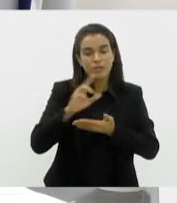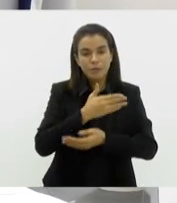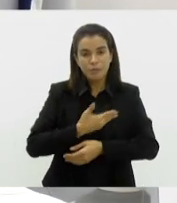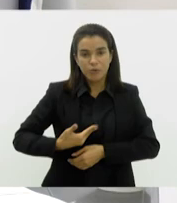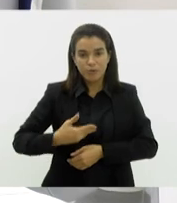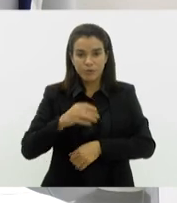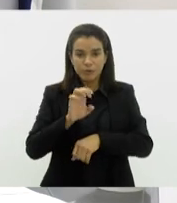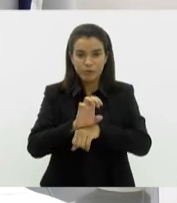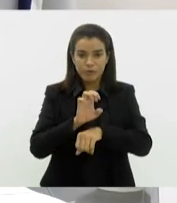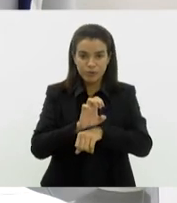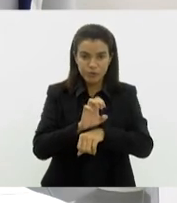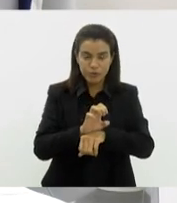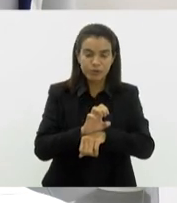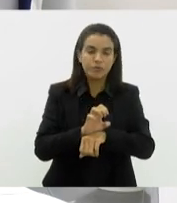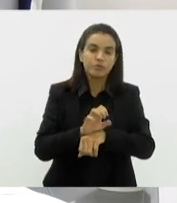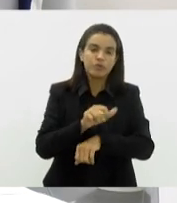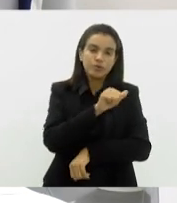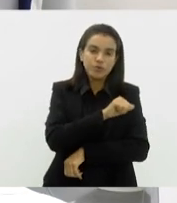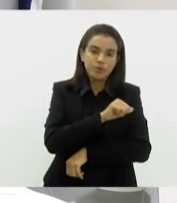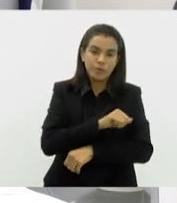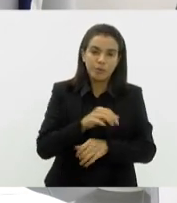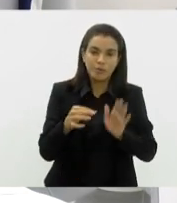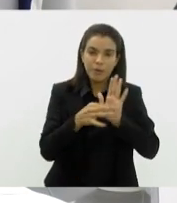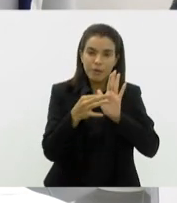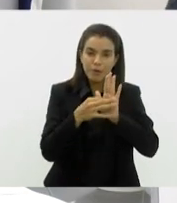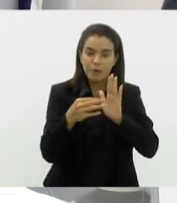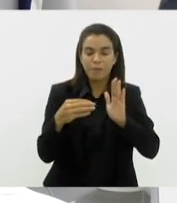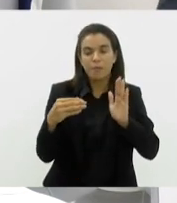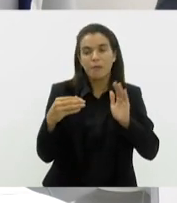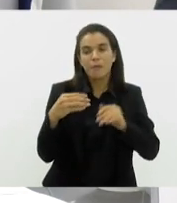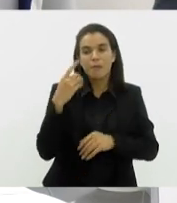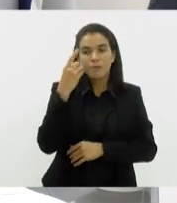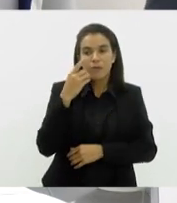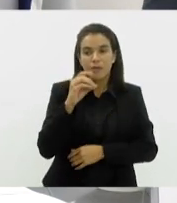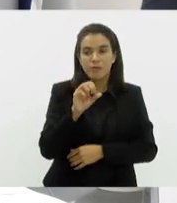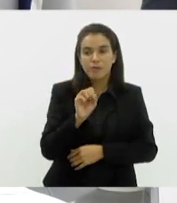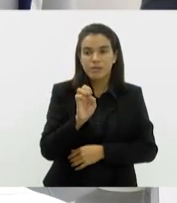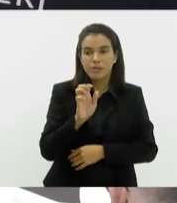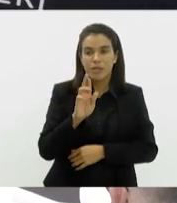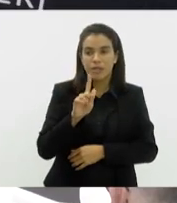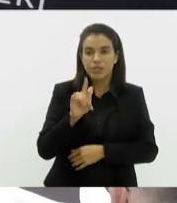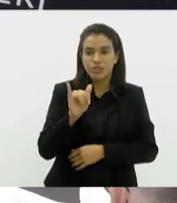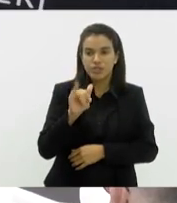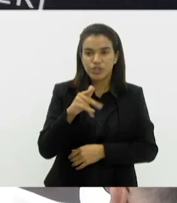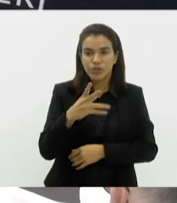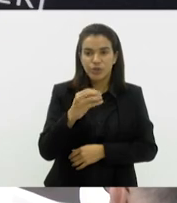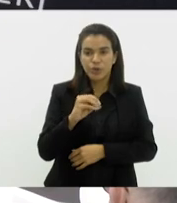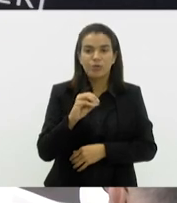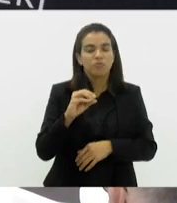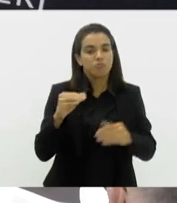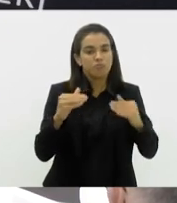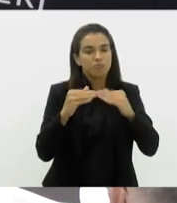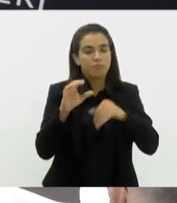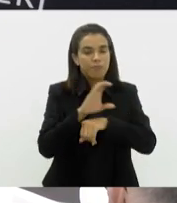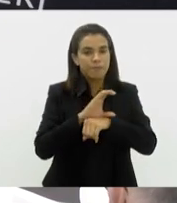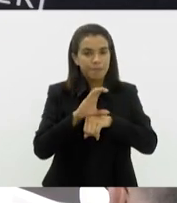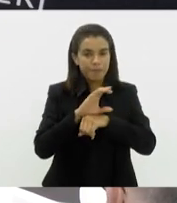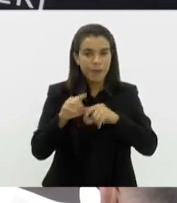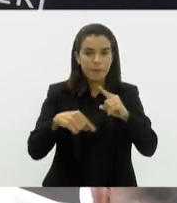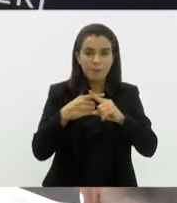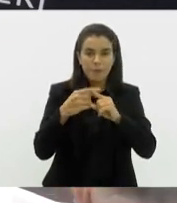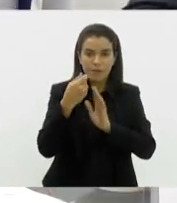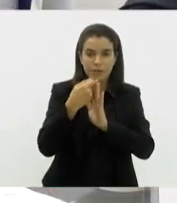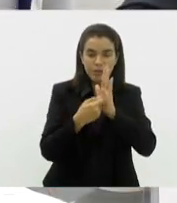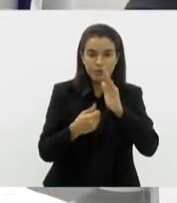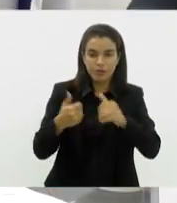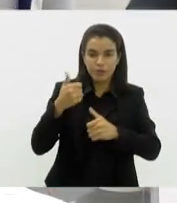Estaduais do Estado do Rio de Janeiro. Parecer, deputado doutor Serginho. Parecer pela condicionalidade com emendas, concluindo por substitutivo.